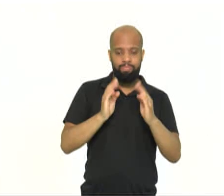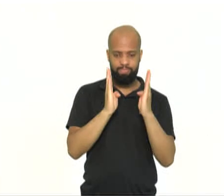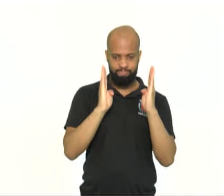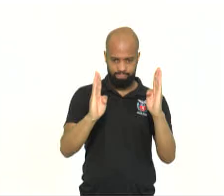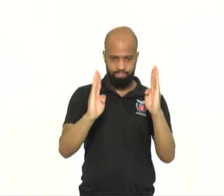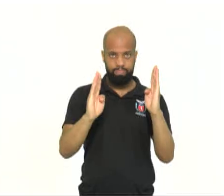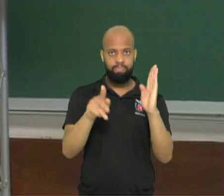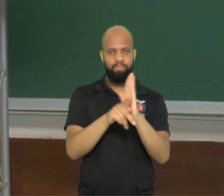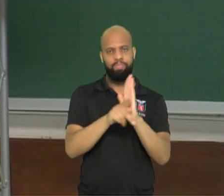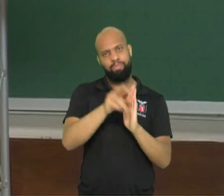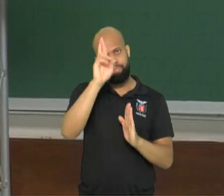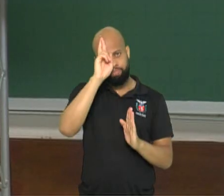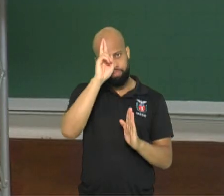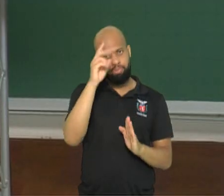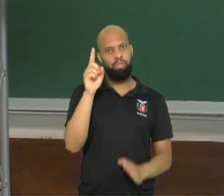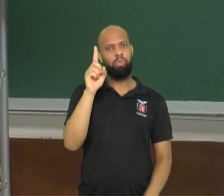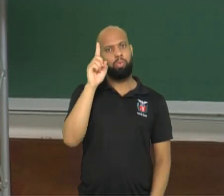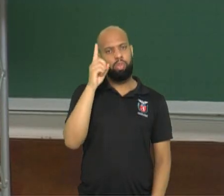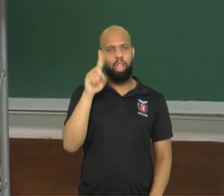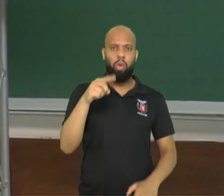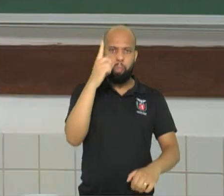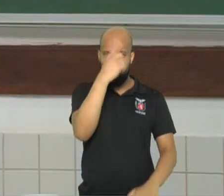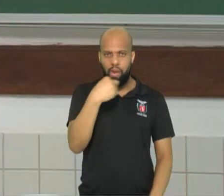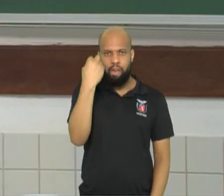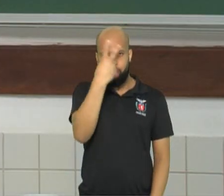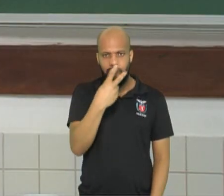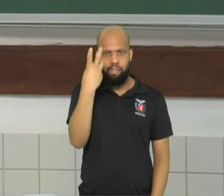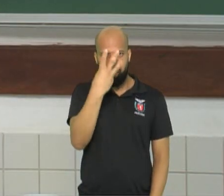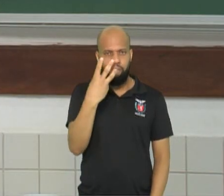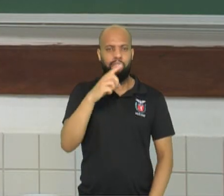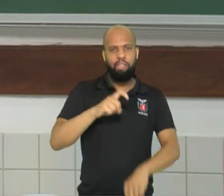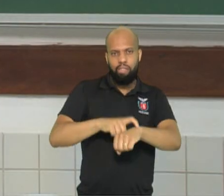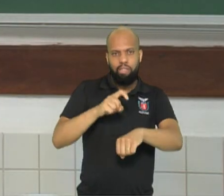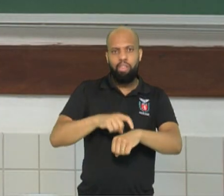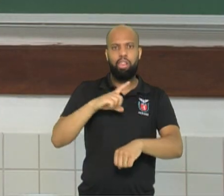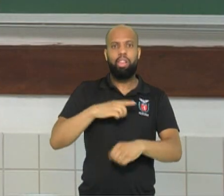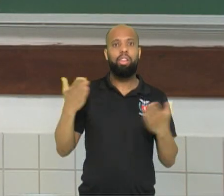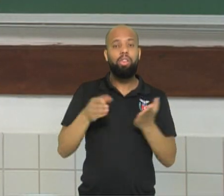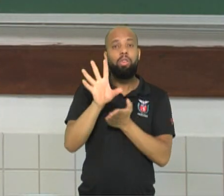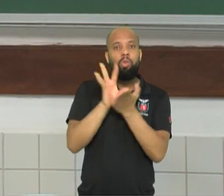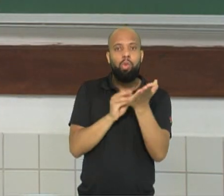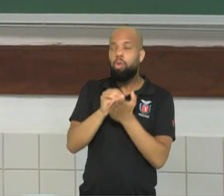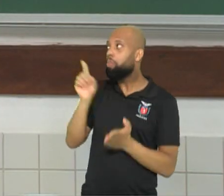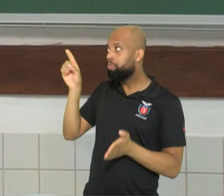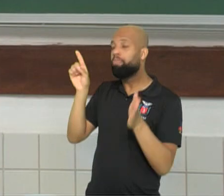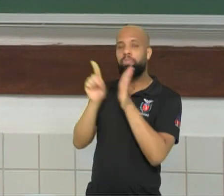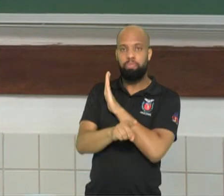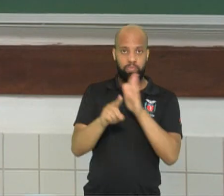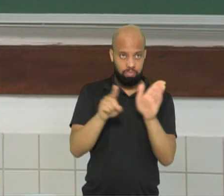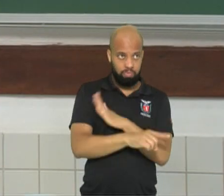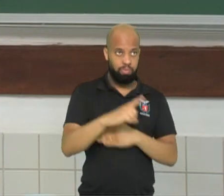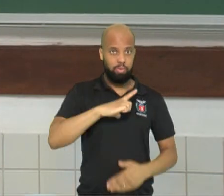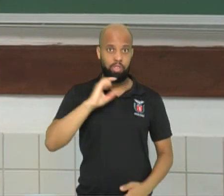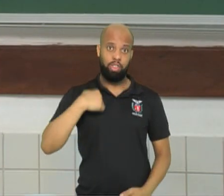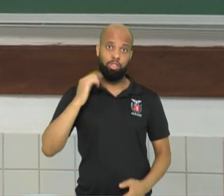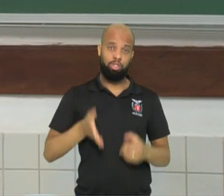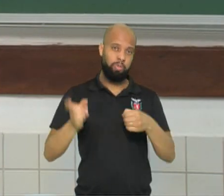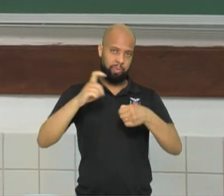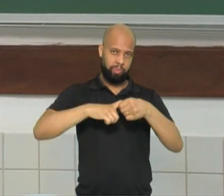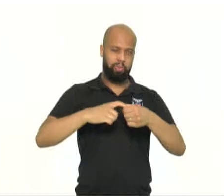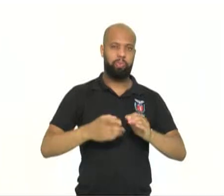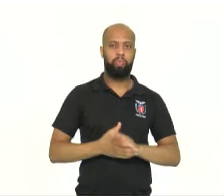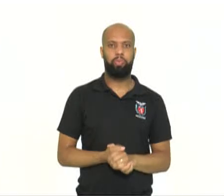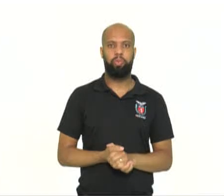1 hora, 2 horas, 3 horas. Eu vou dar um tempinho para vocês copiarem esse enunciado e a gente já